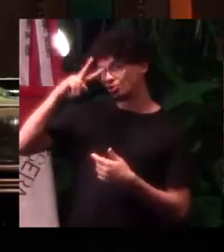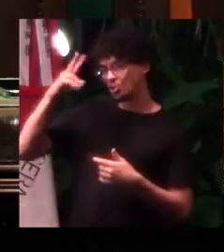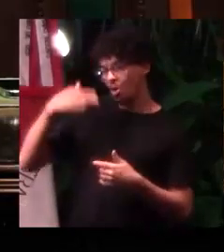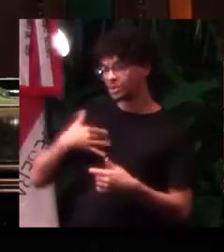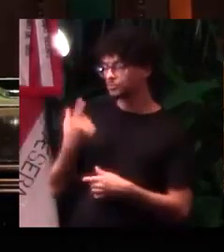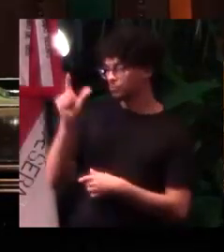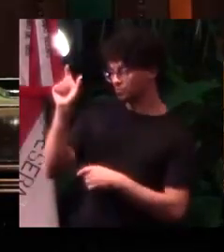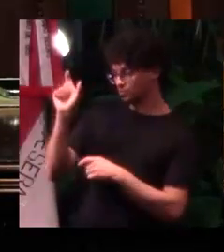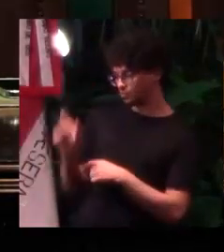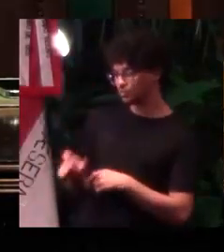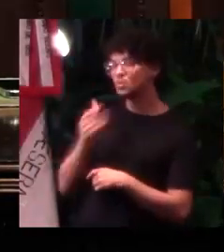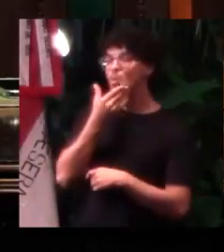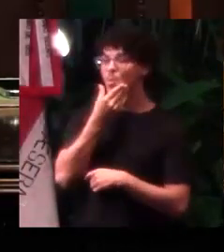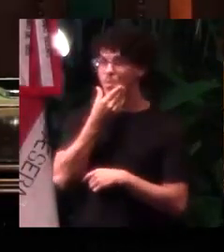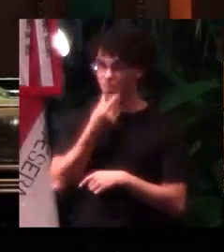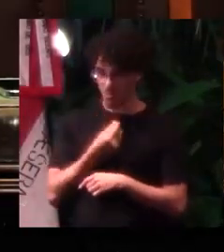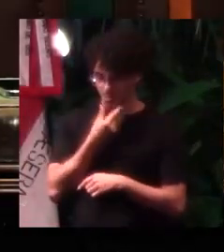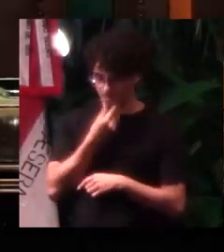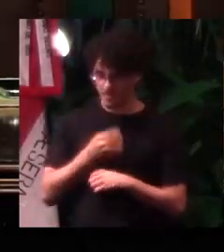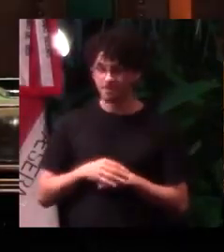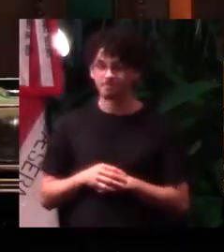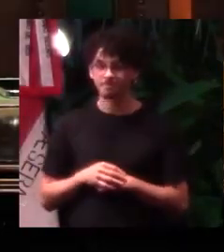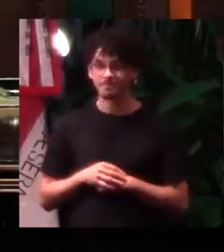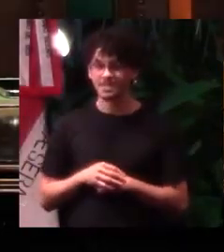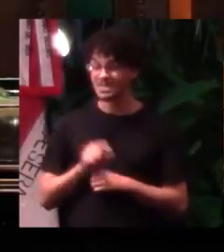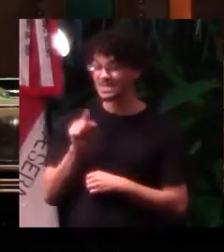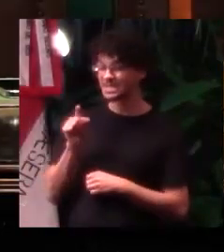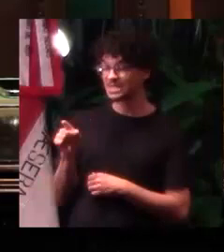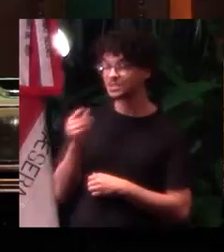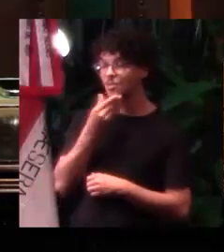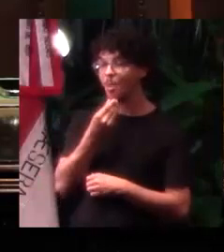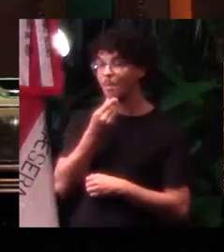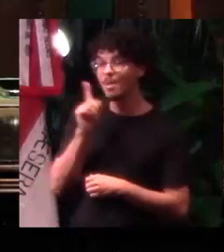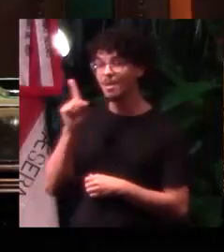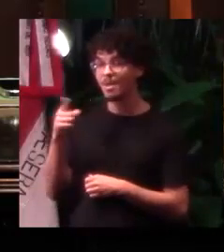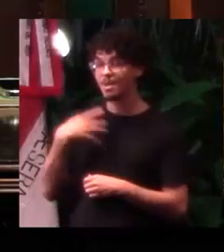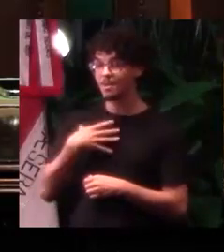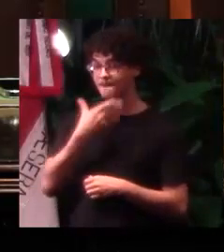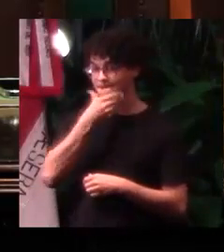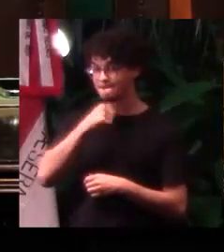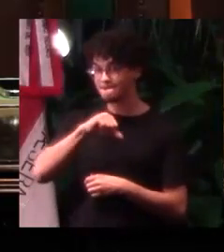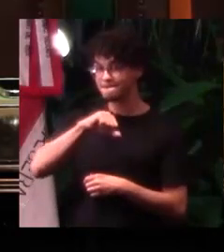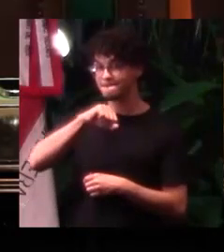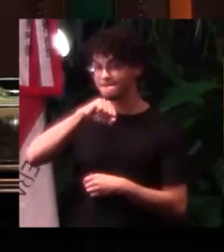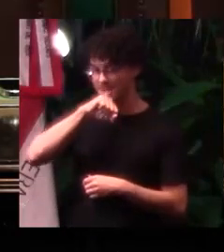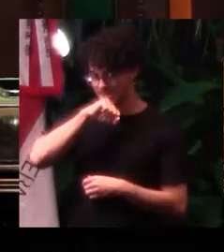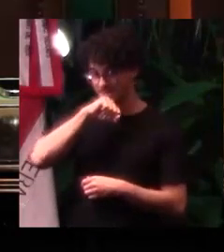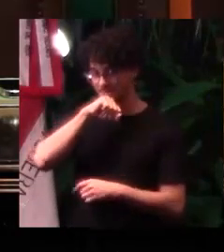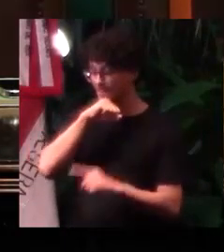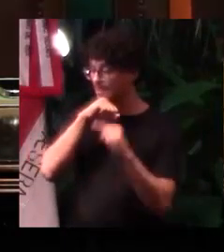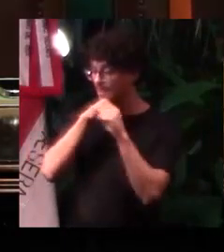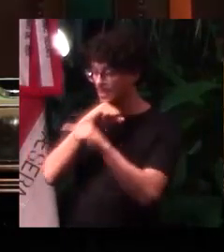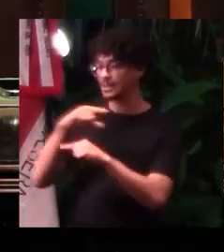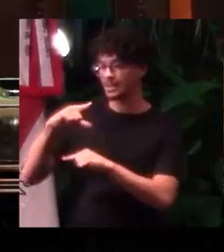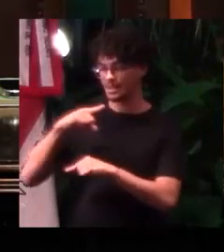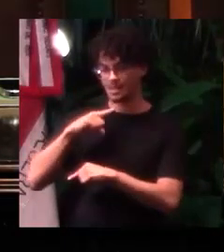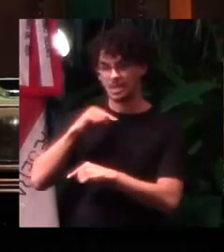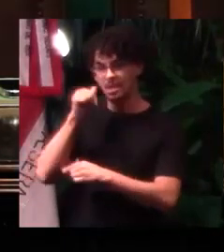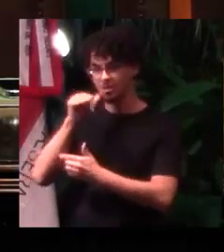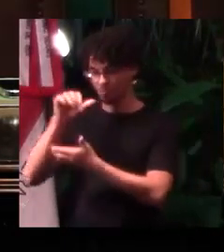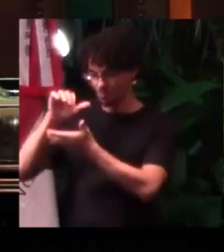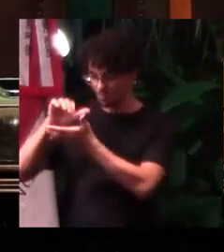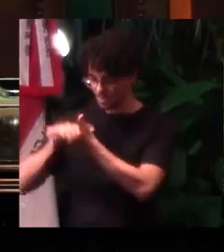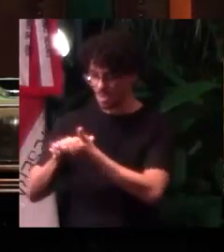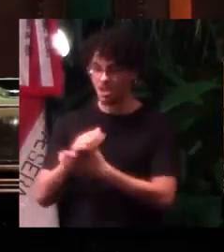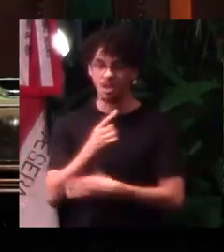homem, né, que é um homem, que é um pai de família, né, que tem uma mulher, um filho,